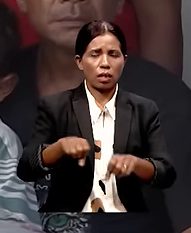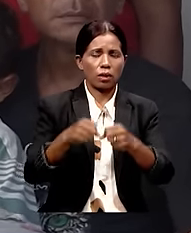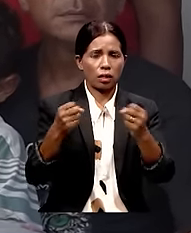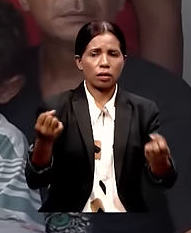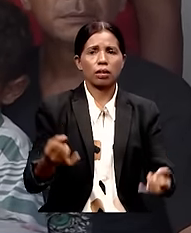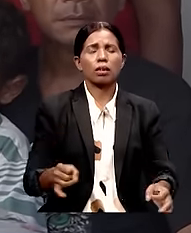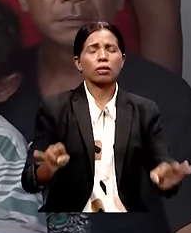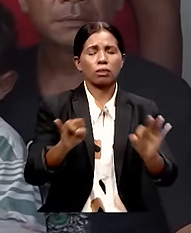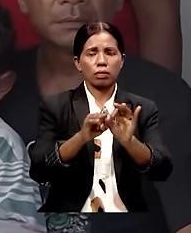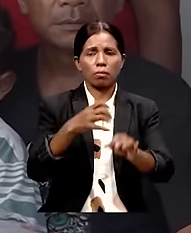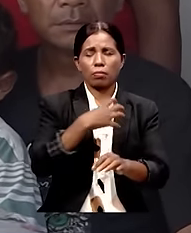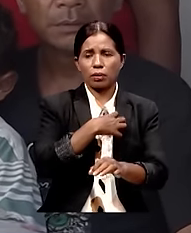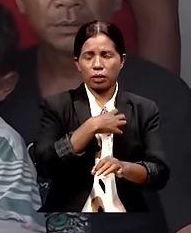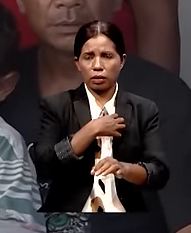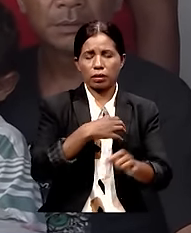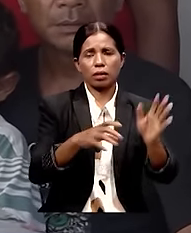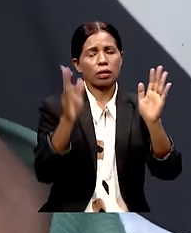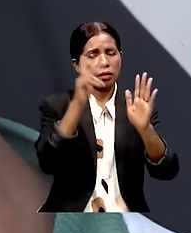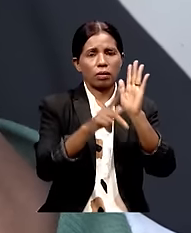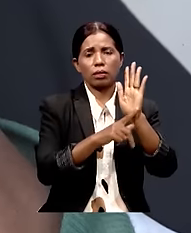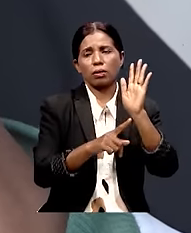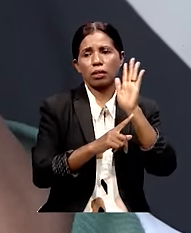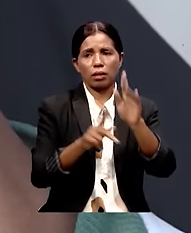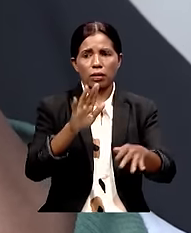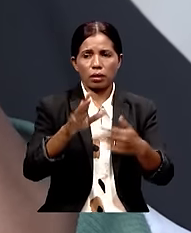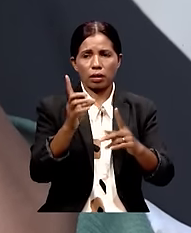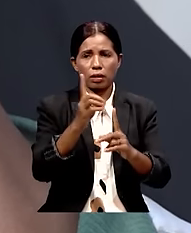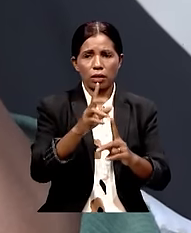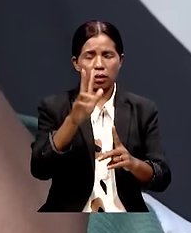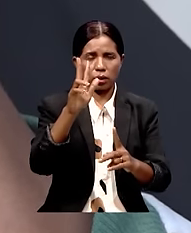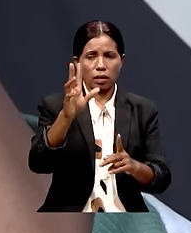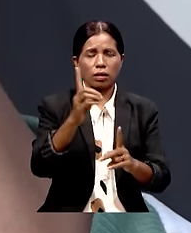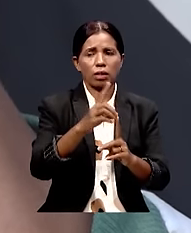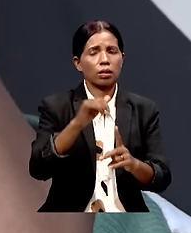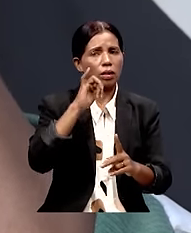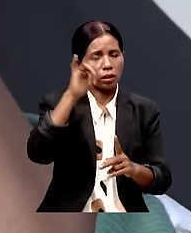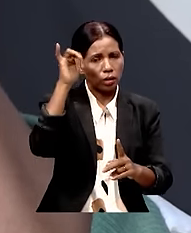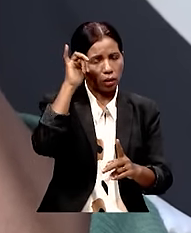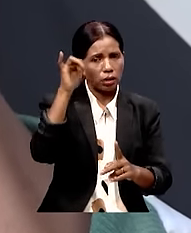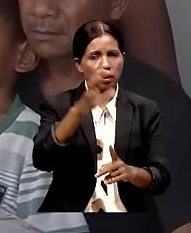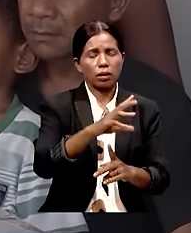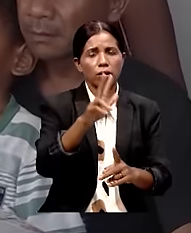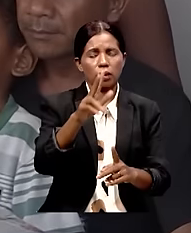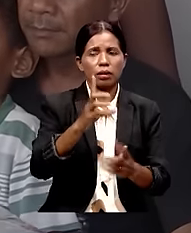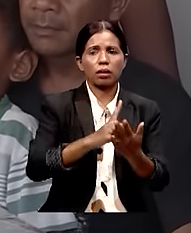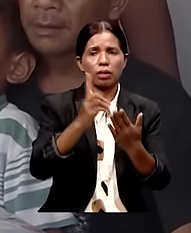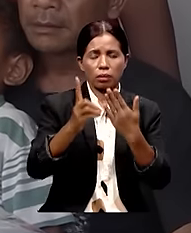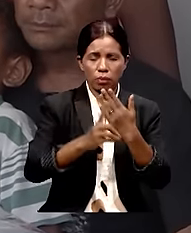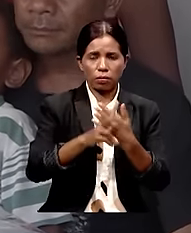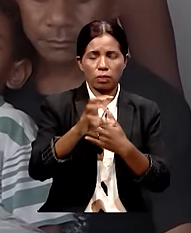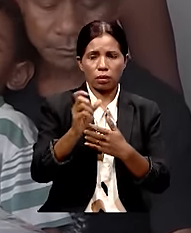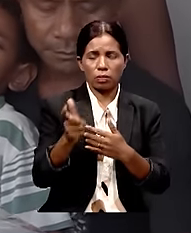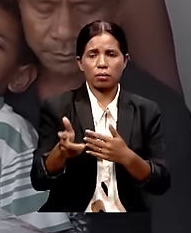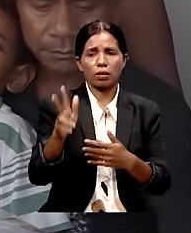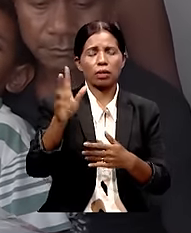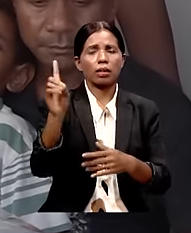instituição pentel ne imagem iha comunidade nelet. Iha dia 3, Loron Jorsei, dia 3 de dezembro de 2023, Ahu